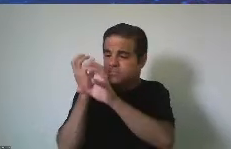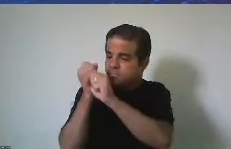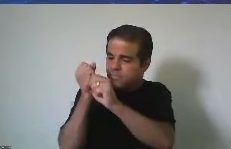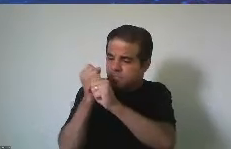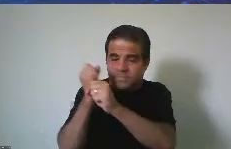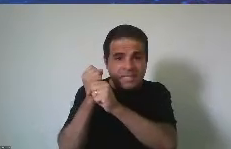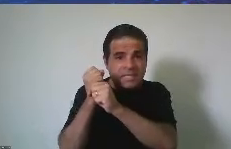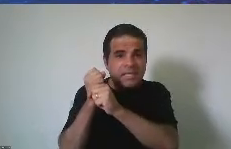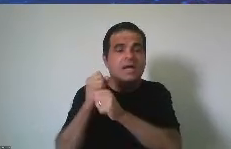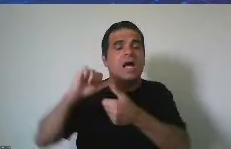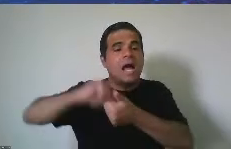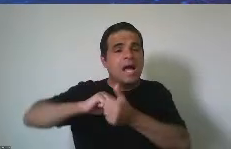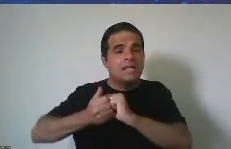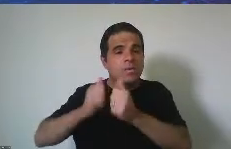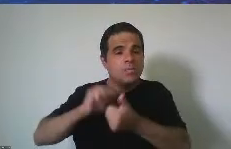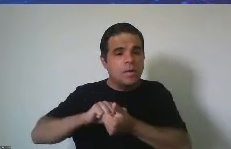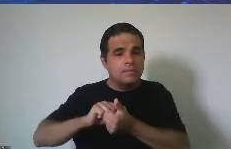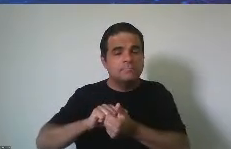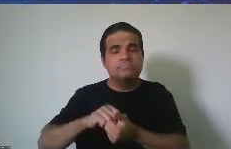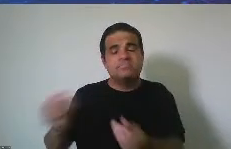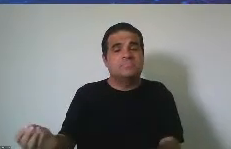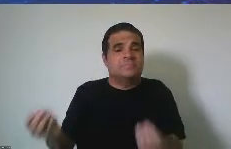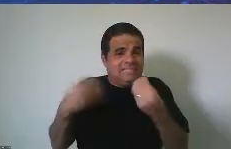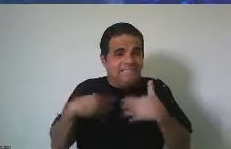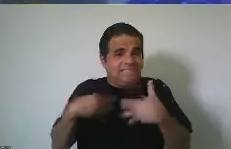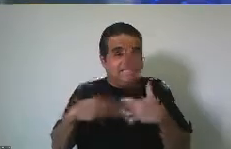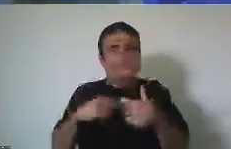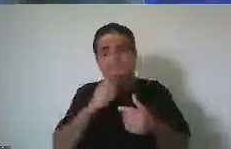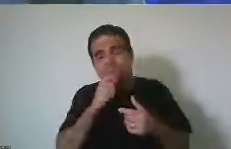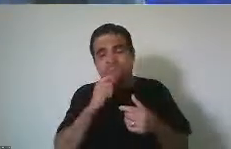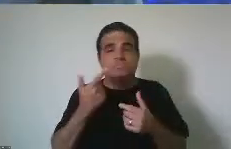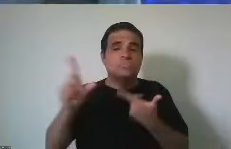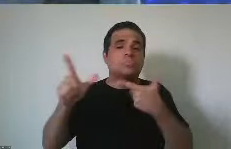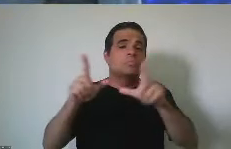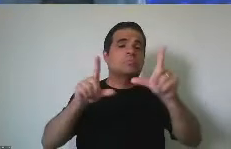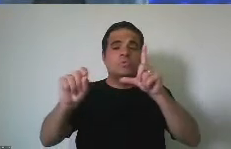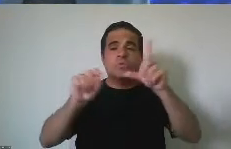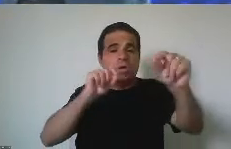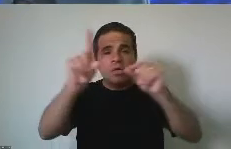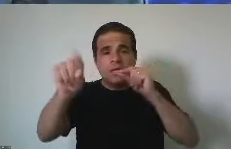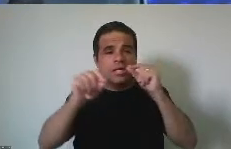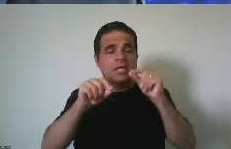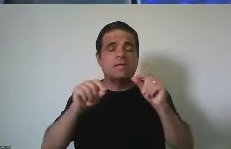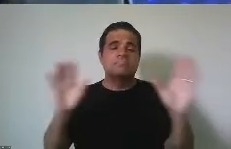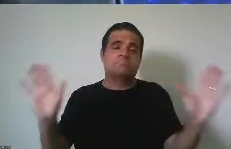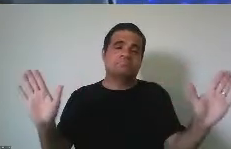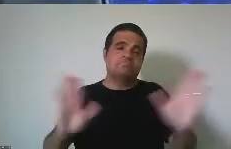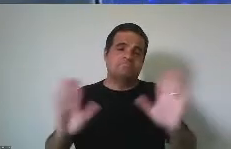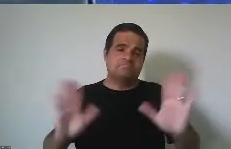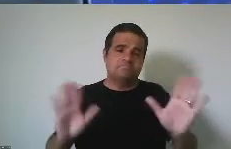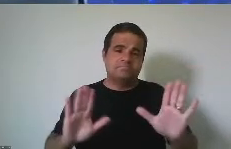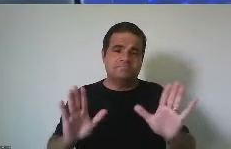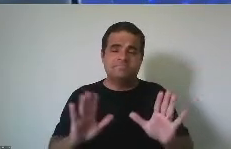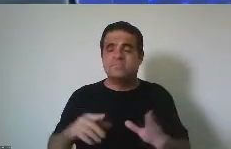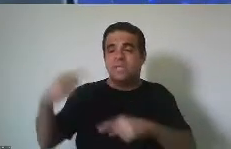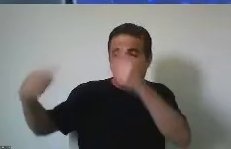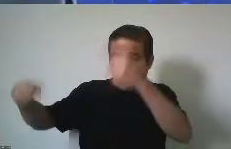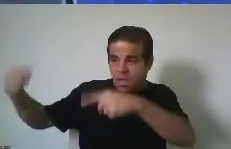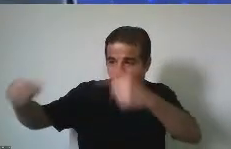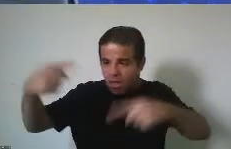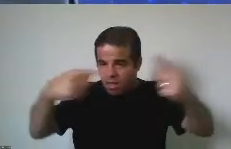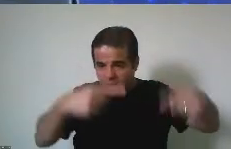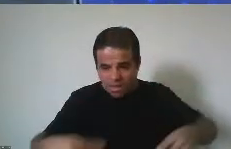adequadamente não tá trazendo nenhuma Alternativa de mudar esse cálculo a gente tá discutindo que